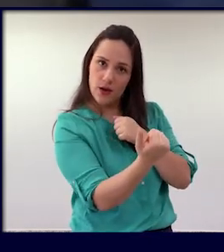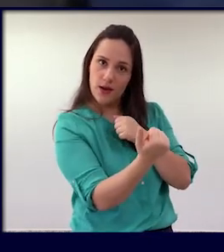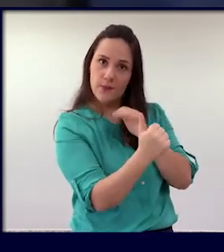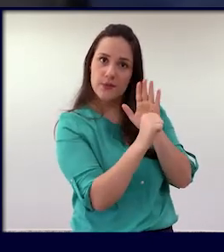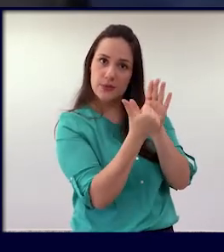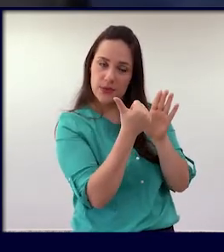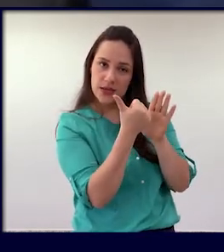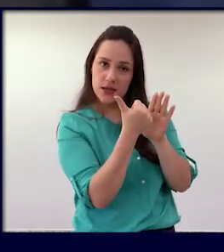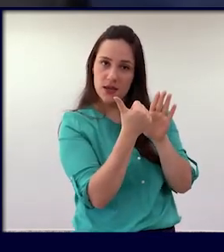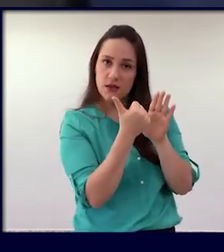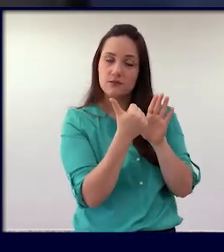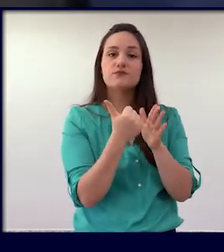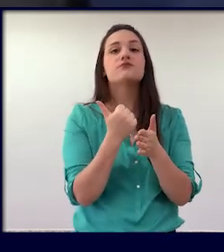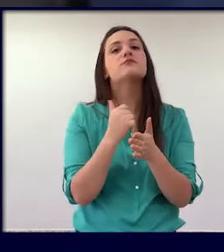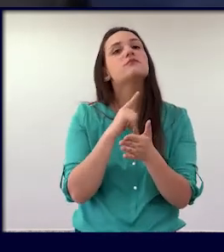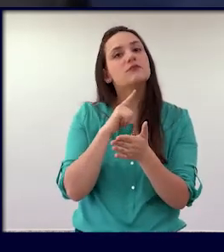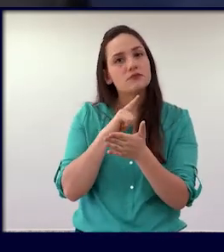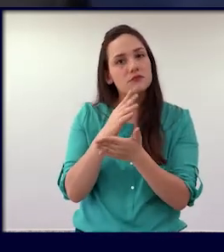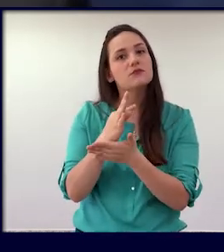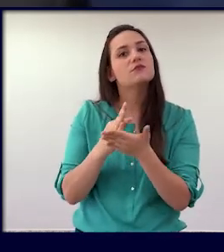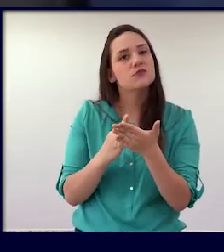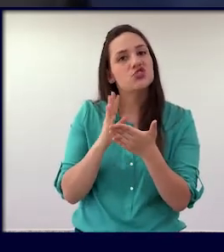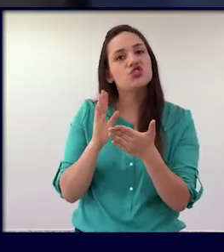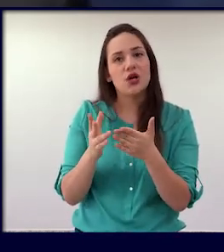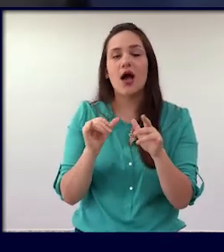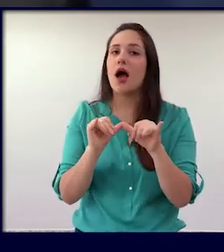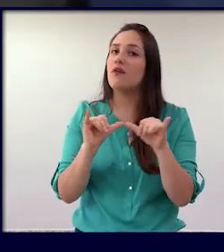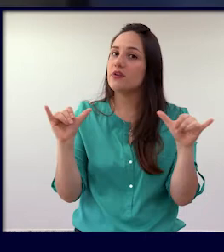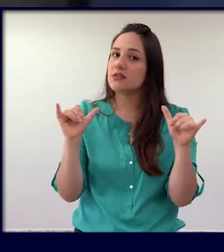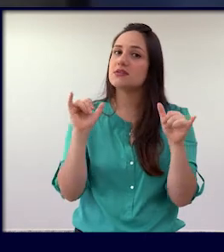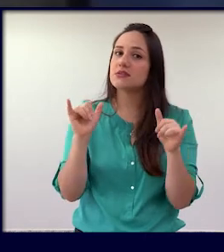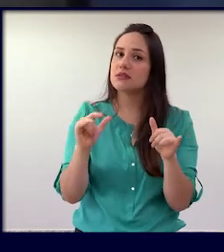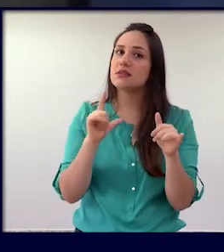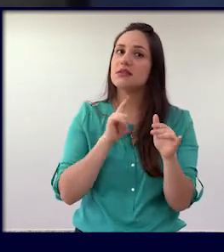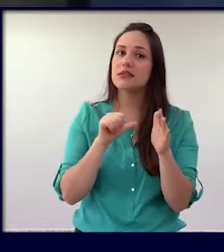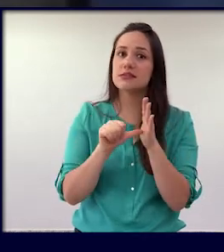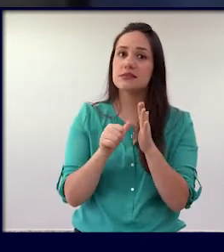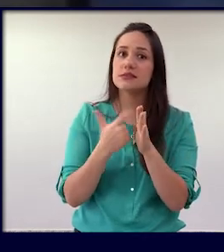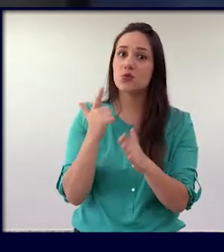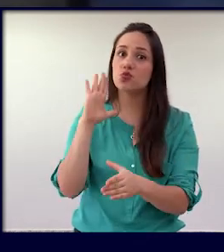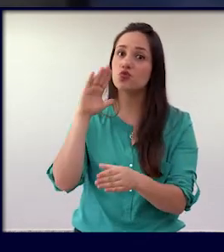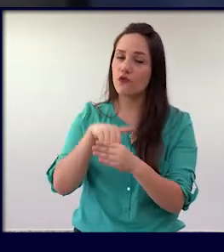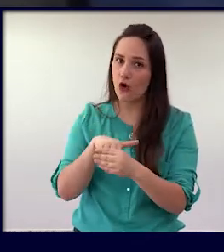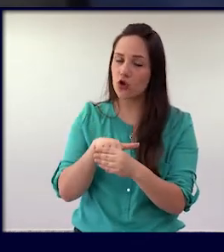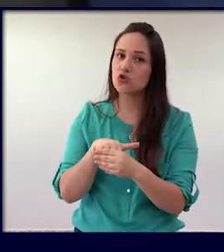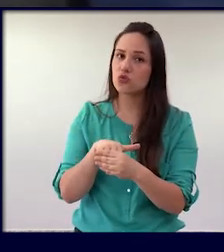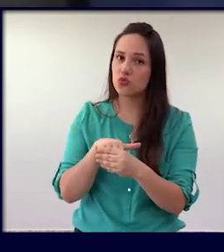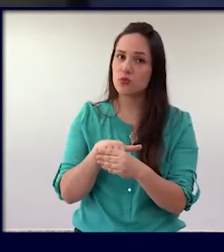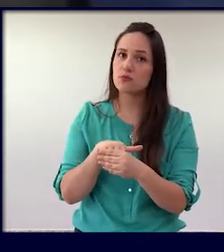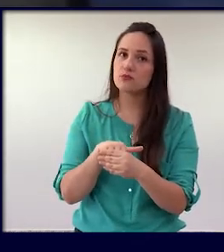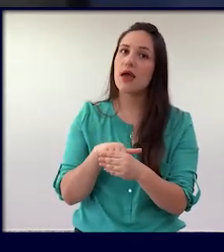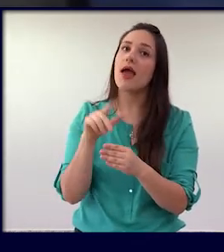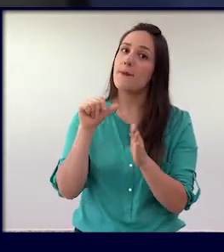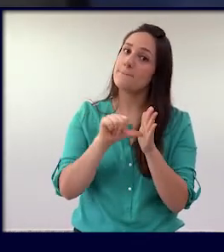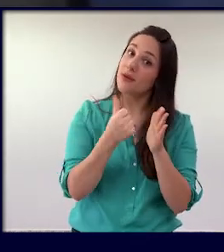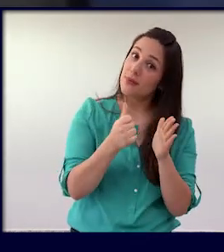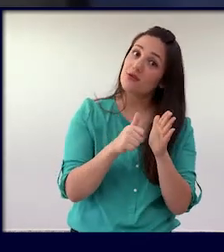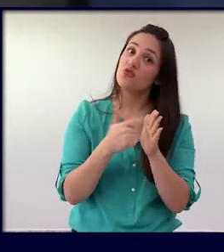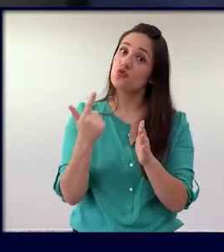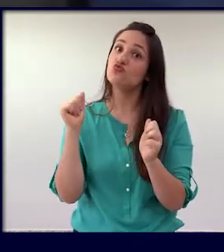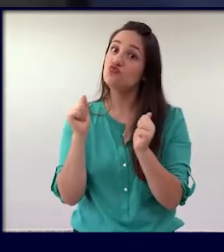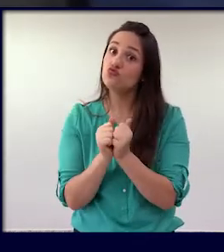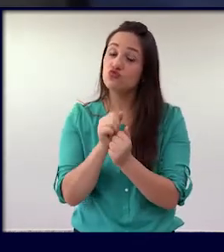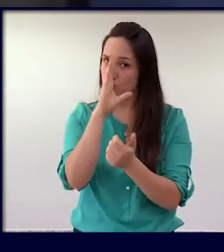a convocação, ele deve ficar atento, porque lá no texto da convocação está bem claro. Ele é convocado para o